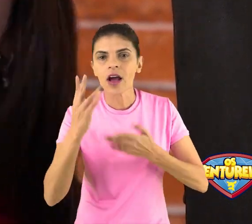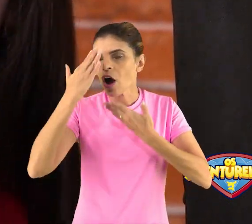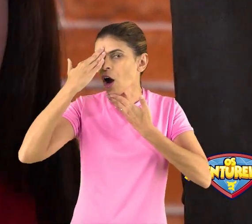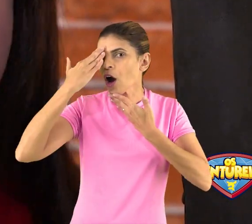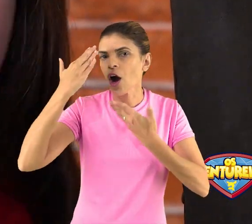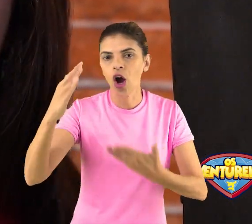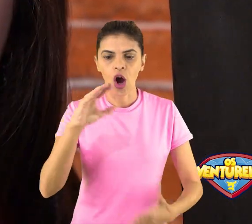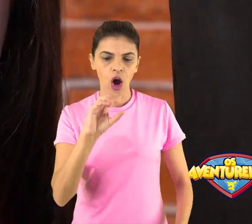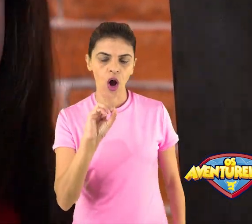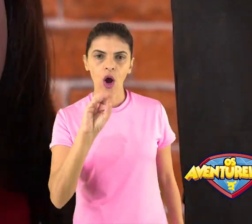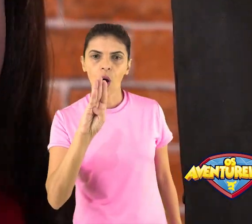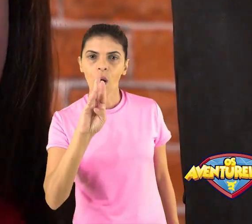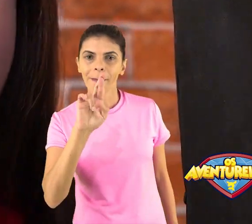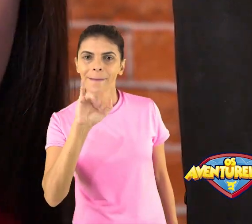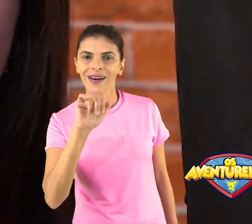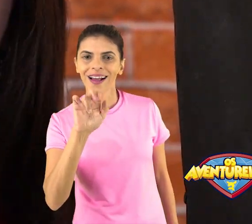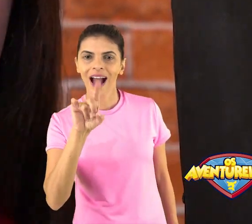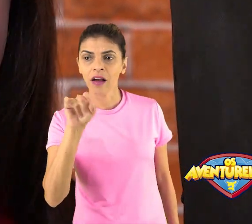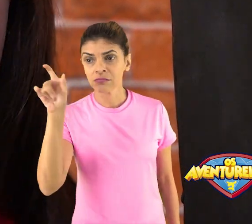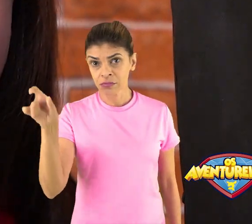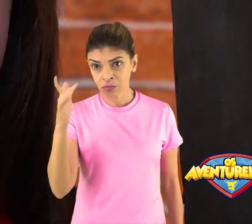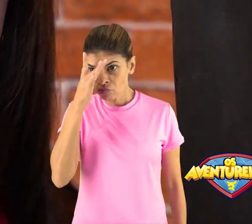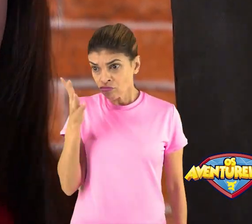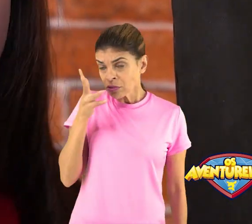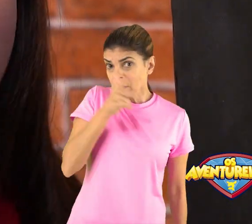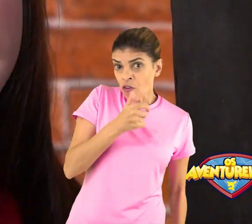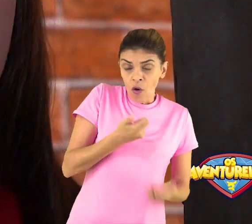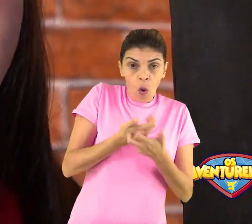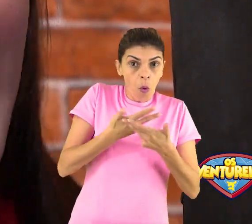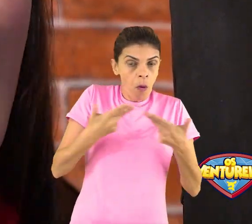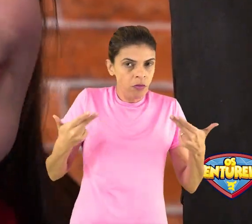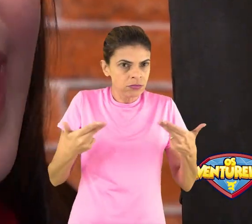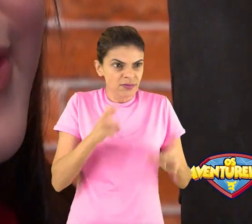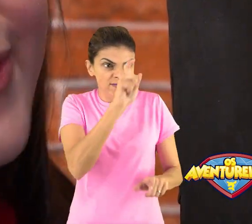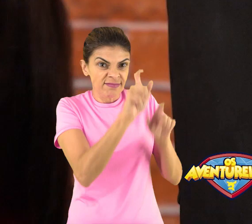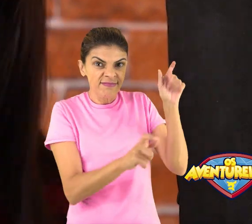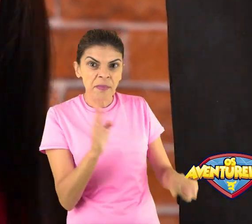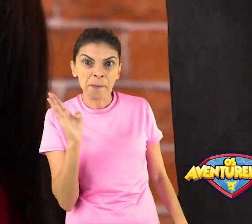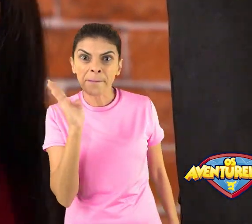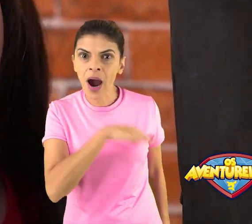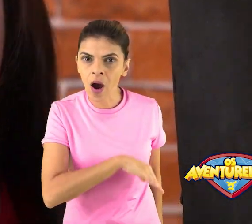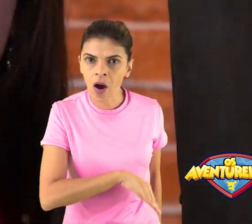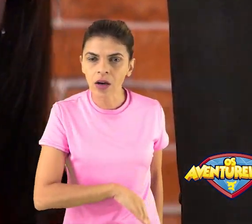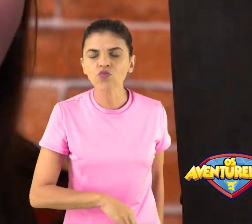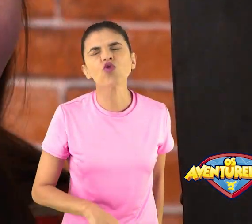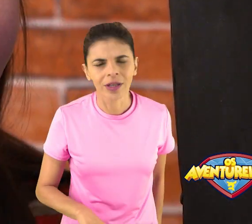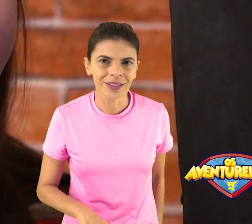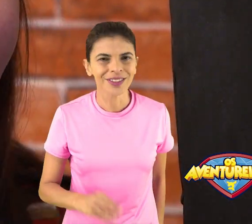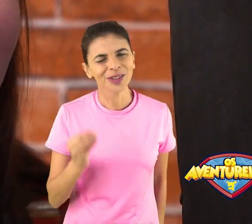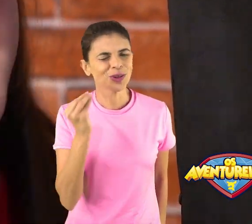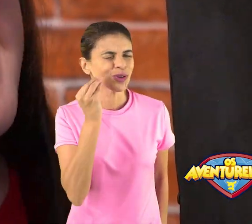agradecer. Principalmente se essa pessoa salvar a gente de um vilão malvado.